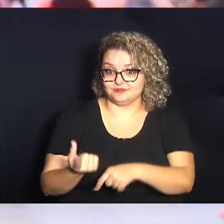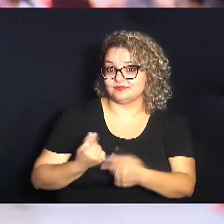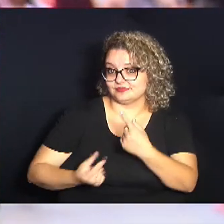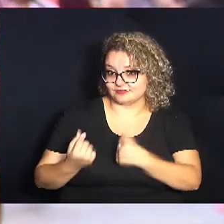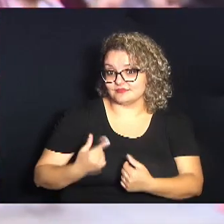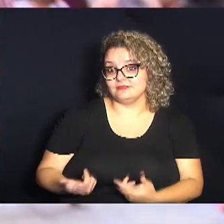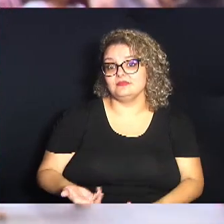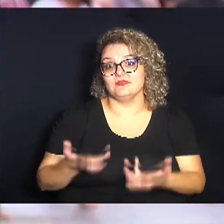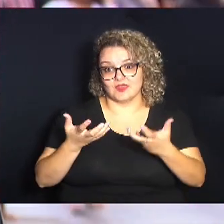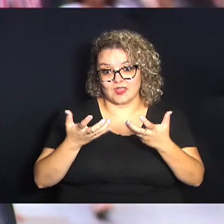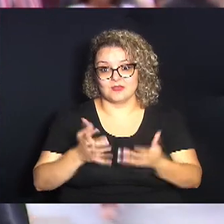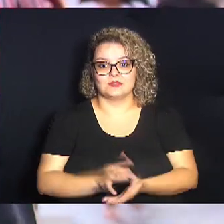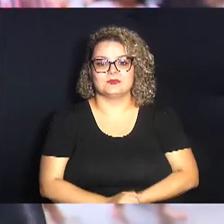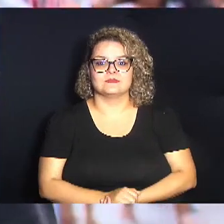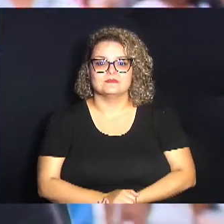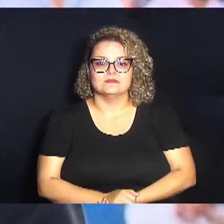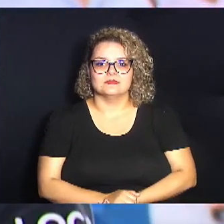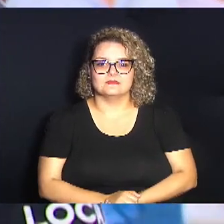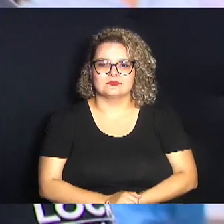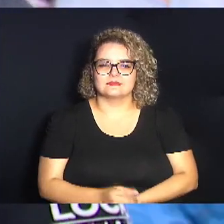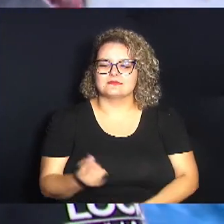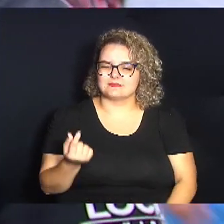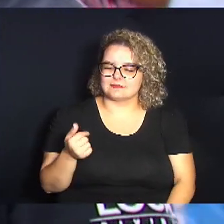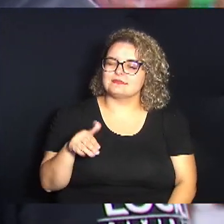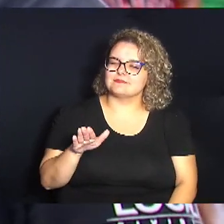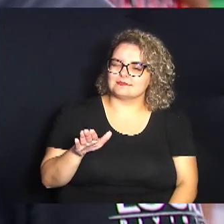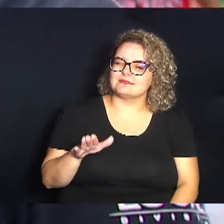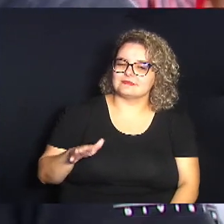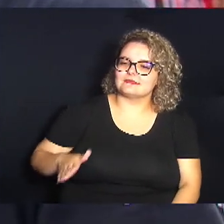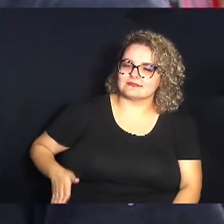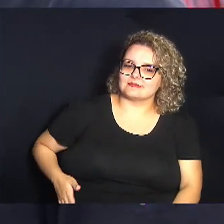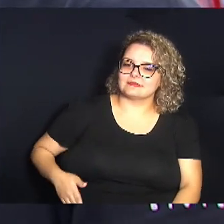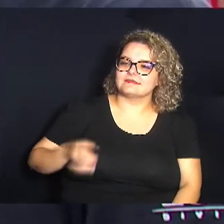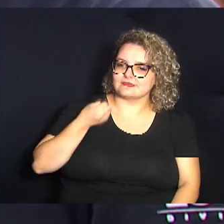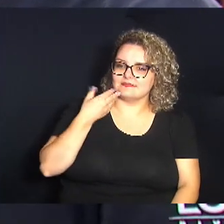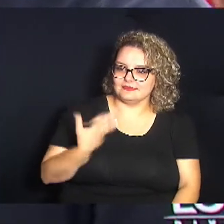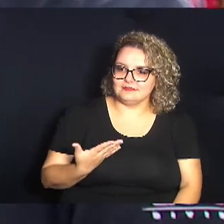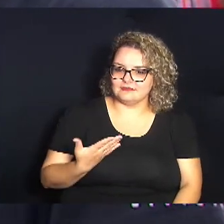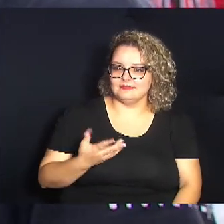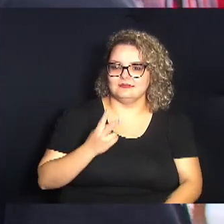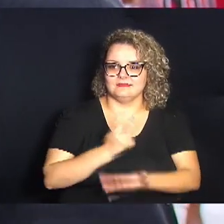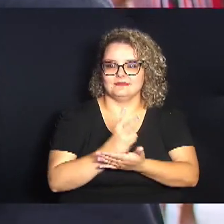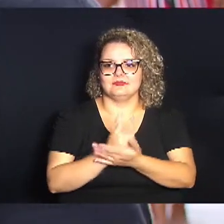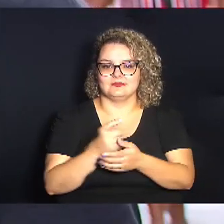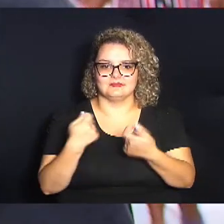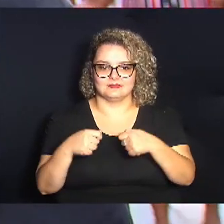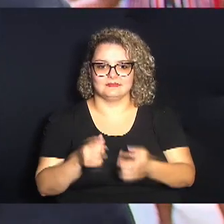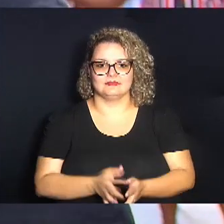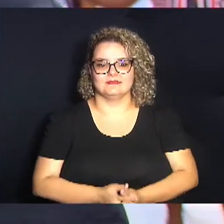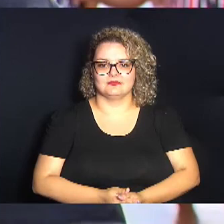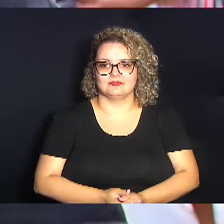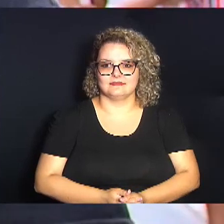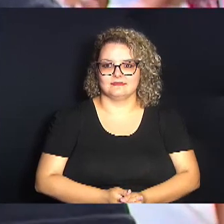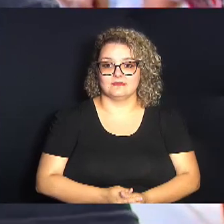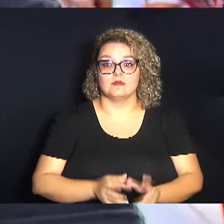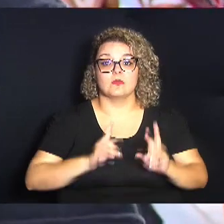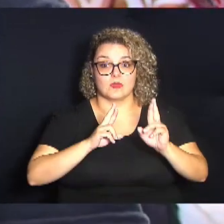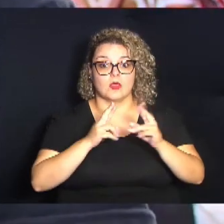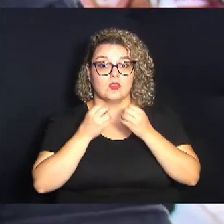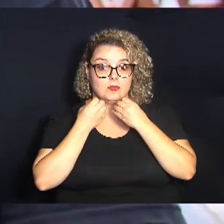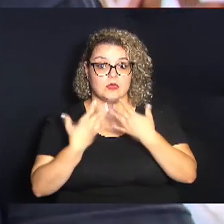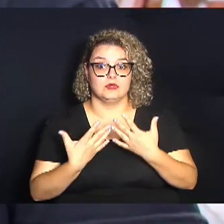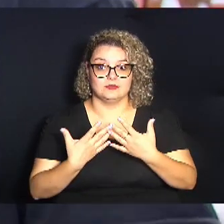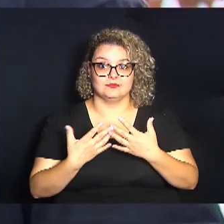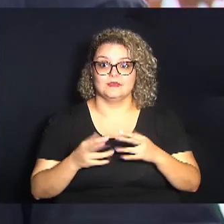que a gente procura. E um dinheirinho extra, né, também no bolso, que vale a pena, né, a gente sempre está precisando. E uma expectativa muito boa, eu estou